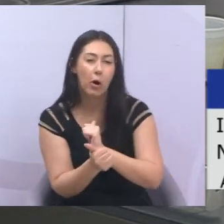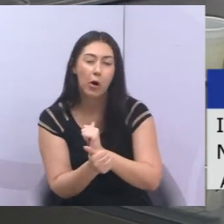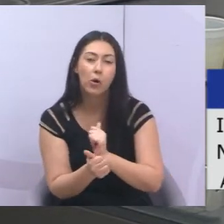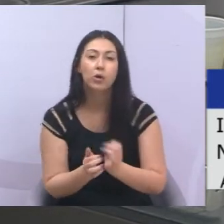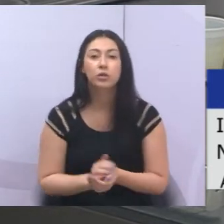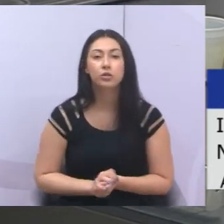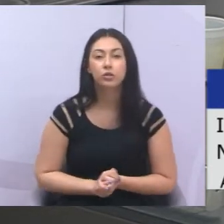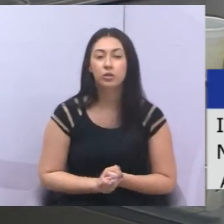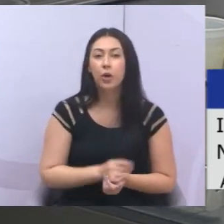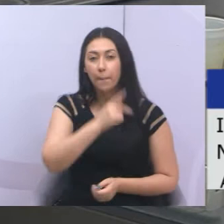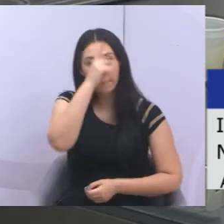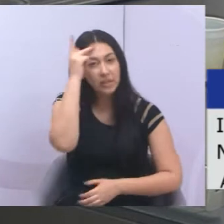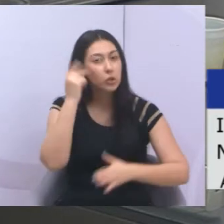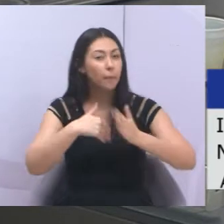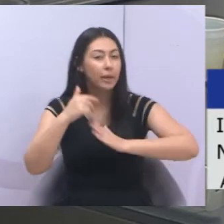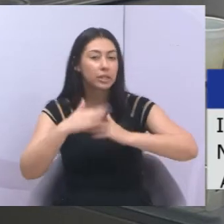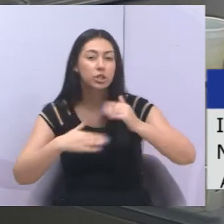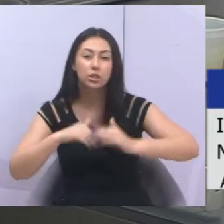o atleta que